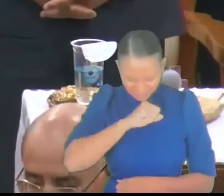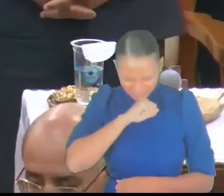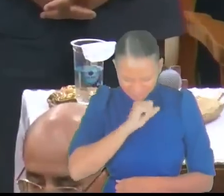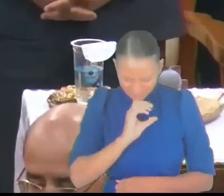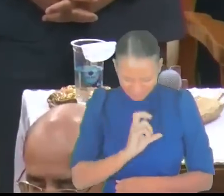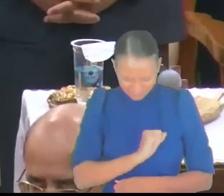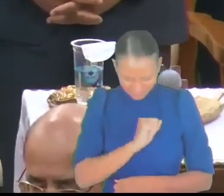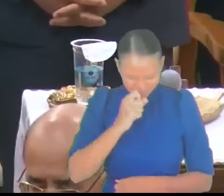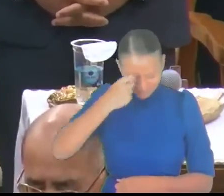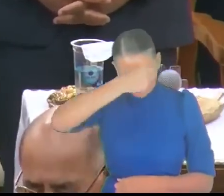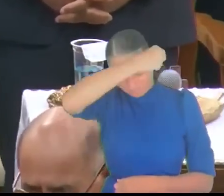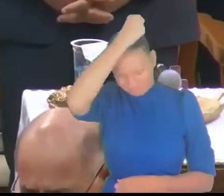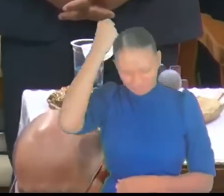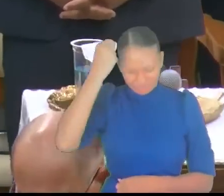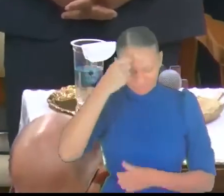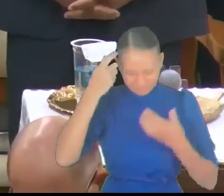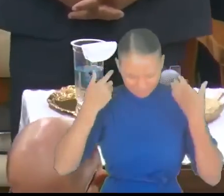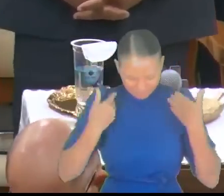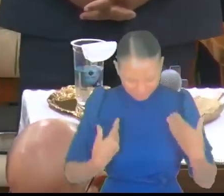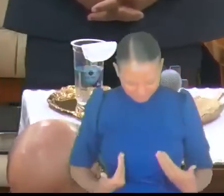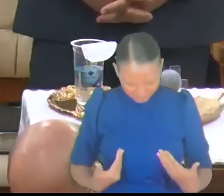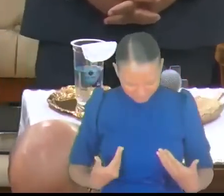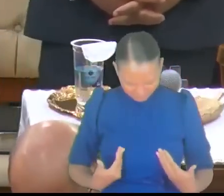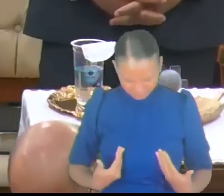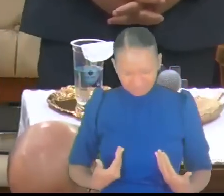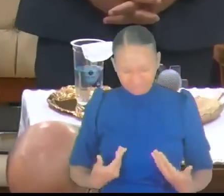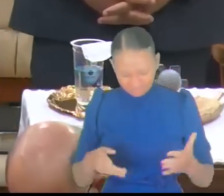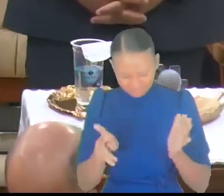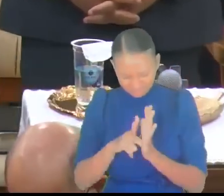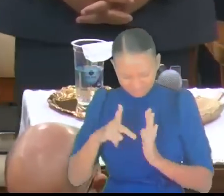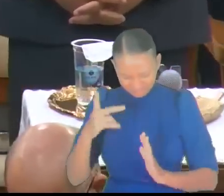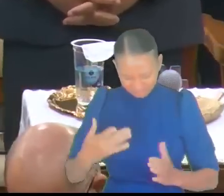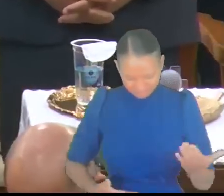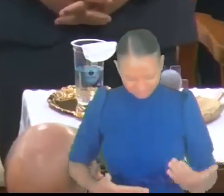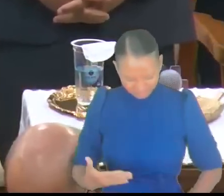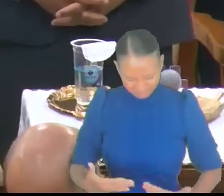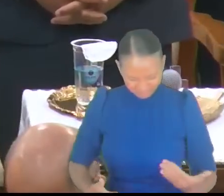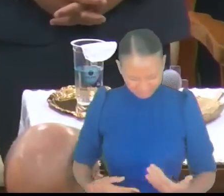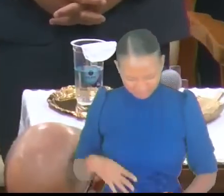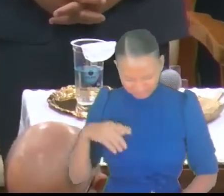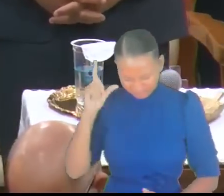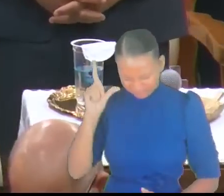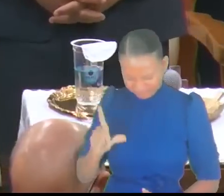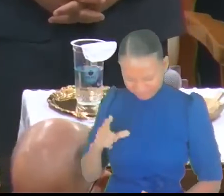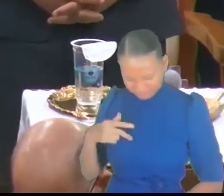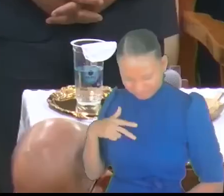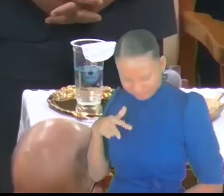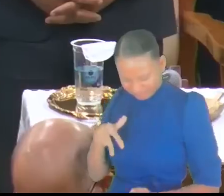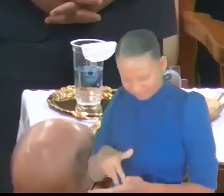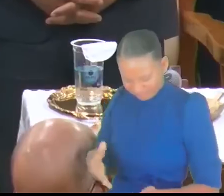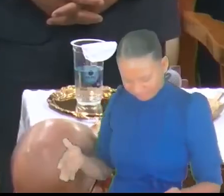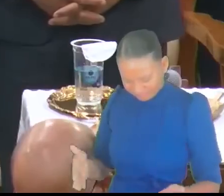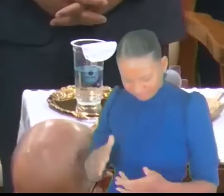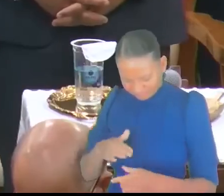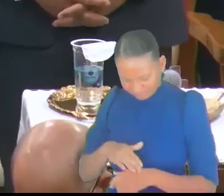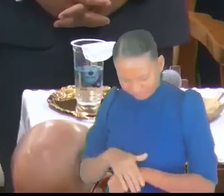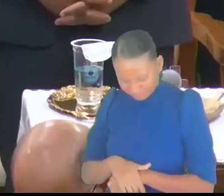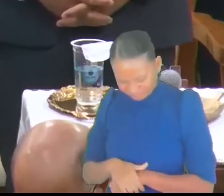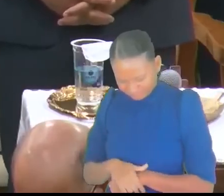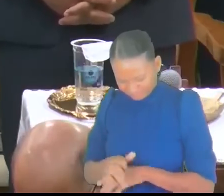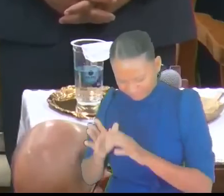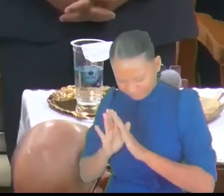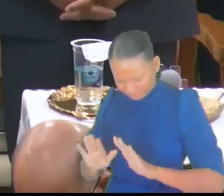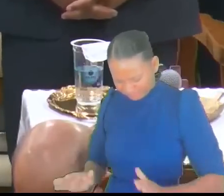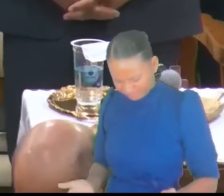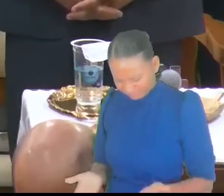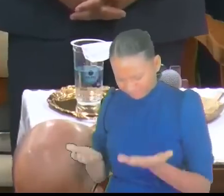santo, de quem somos e servimos e em cuja presença nós estamos nesta noite, para te adorar,